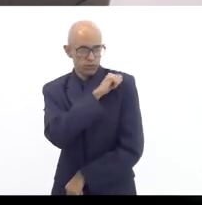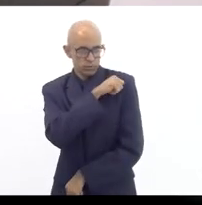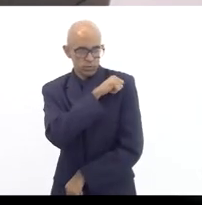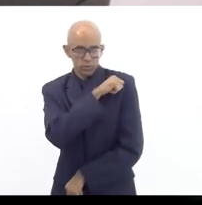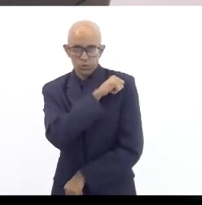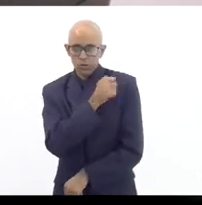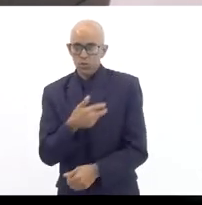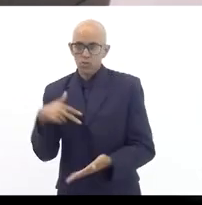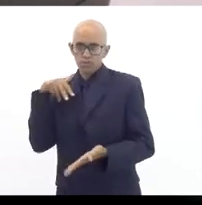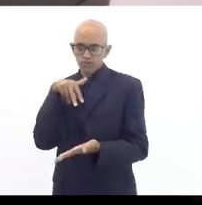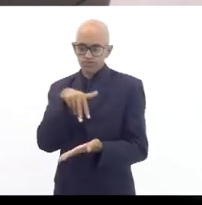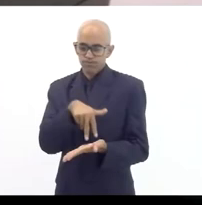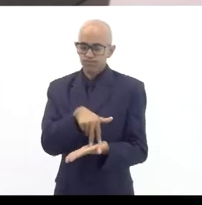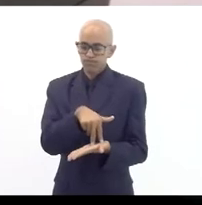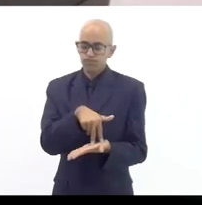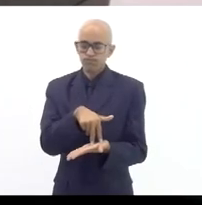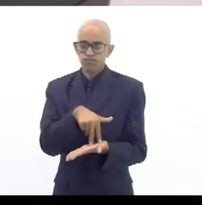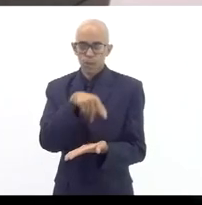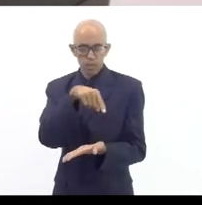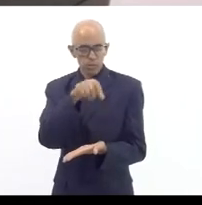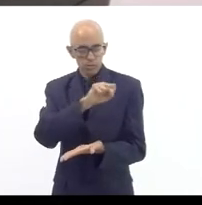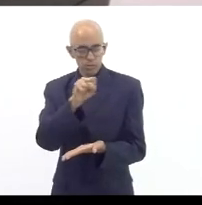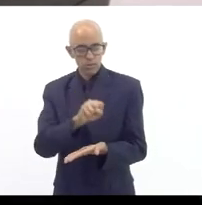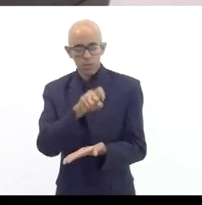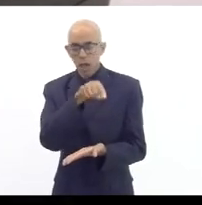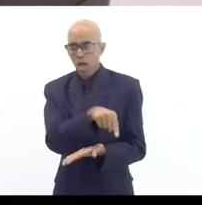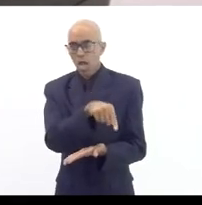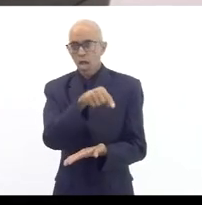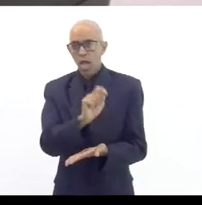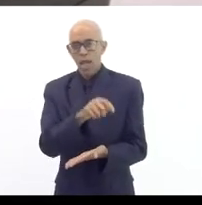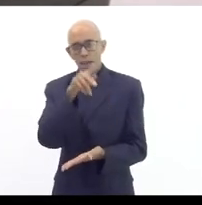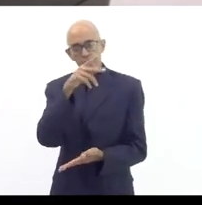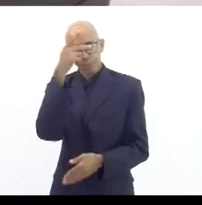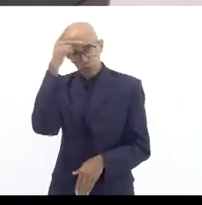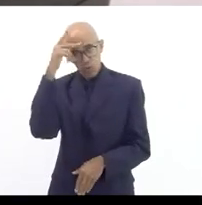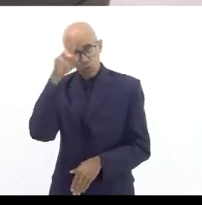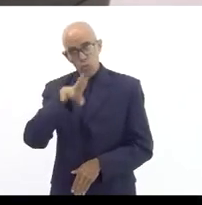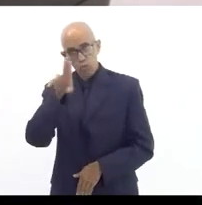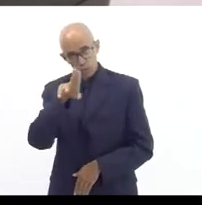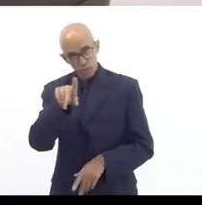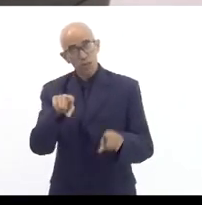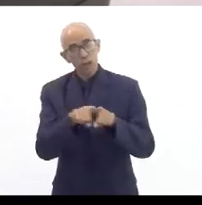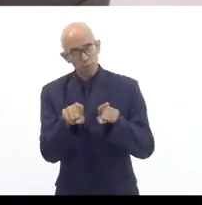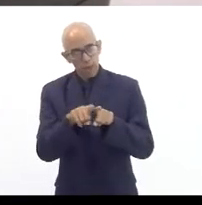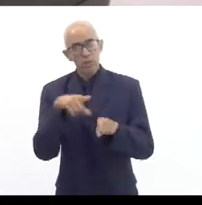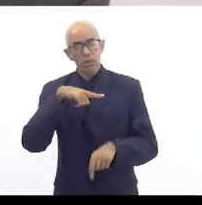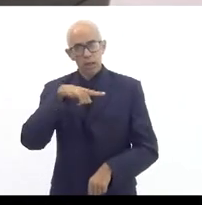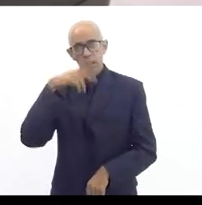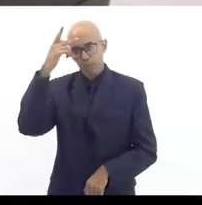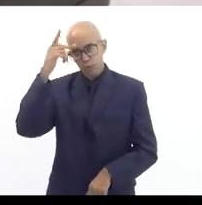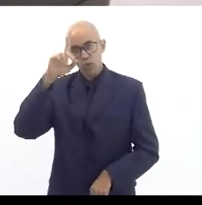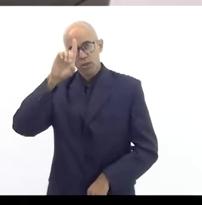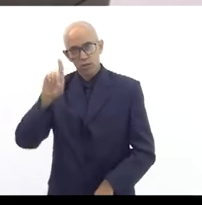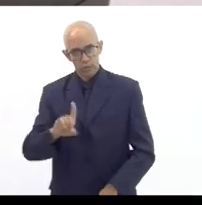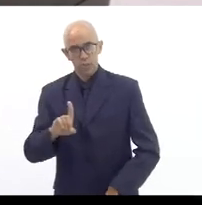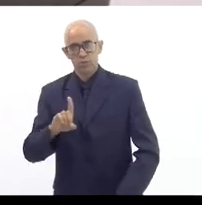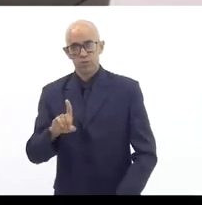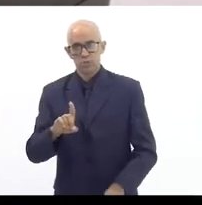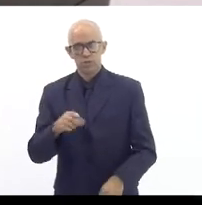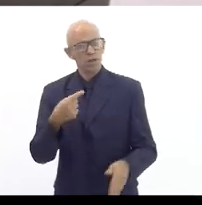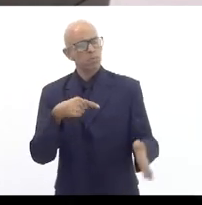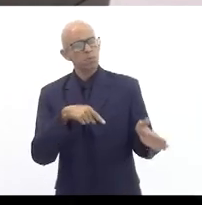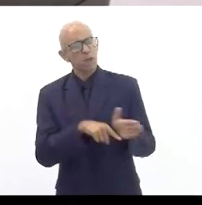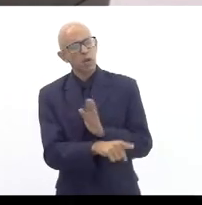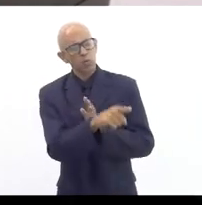protagonista desse sistema é o passageiro. E aí se inclui o passageiro com deficiência. Fica a questão, eu